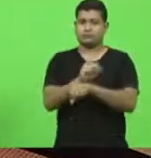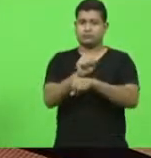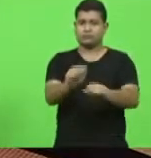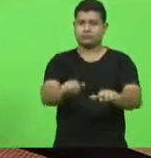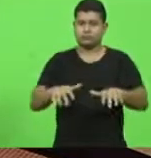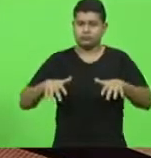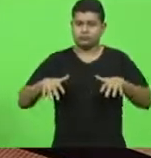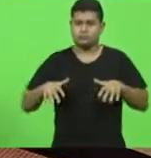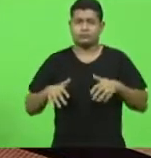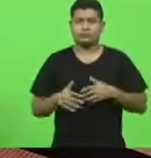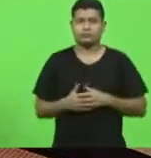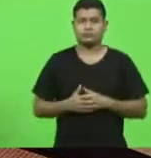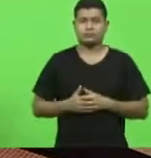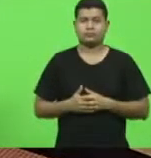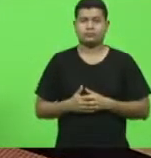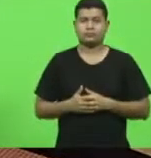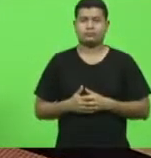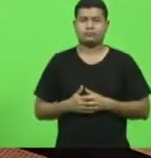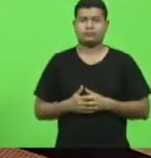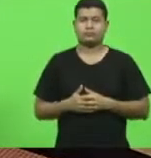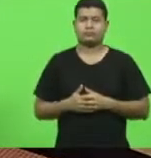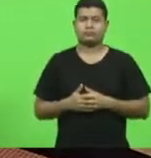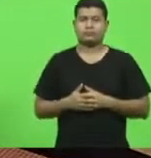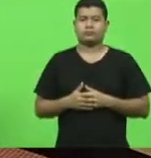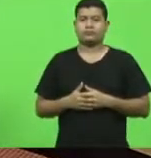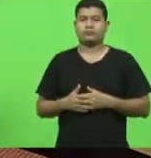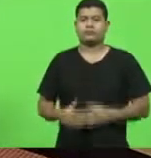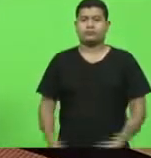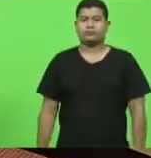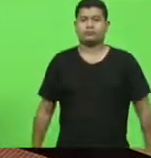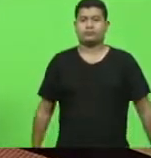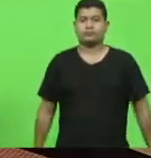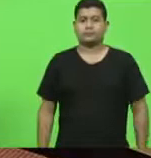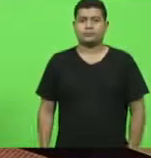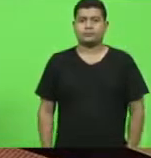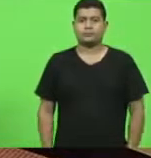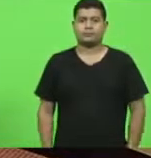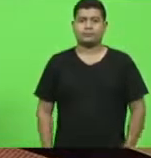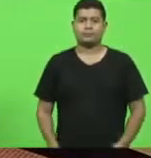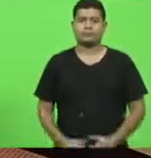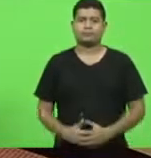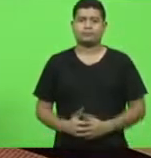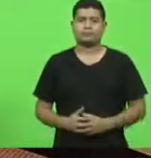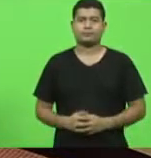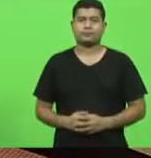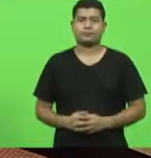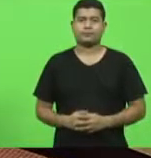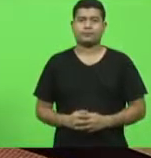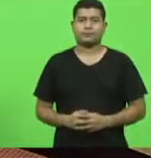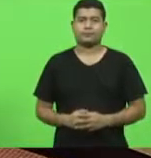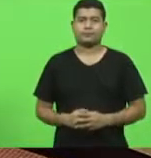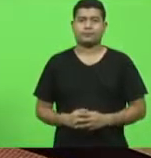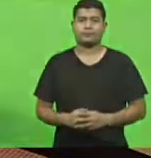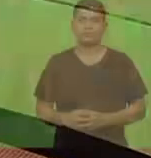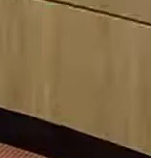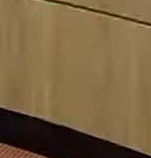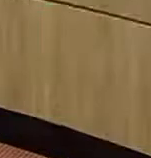presente sessão. O que é isso?